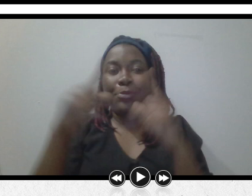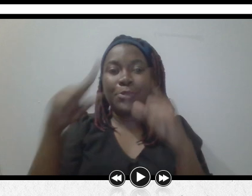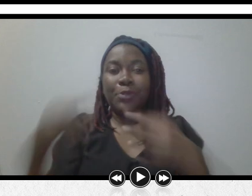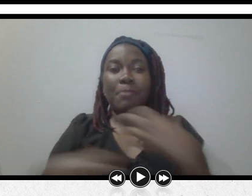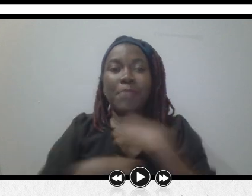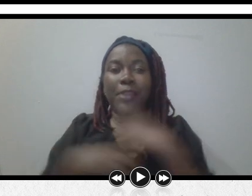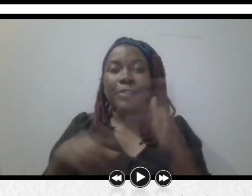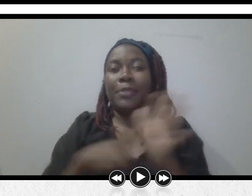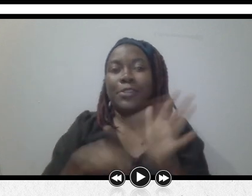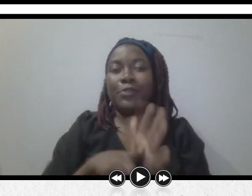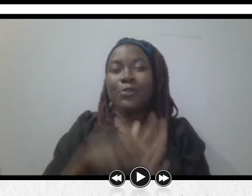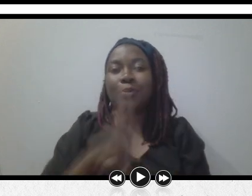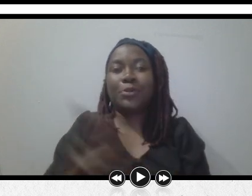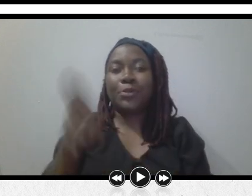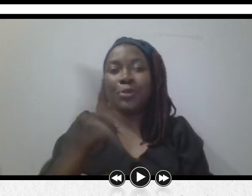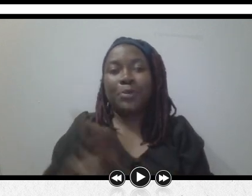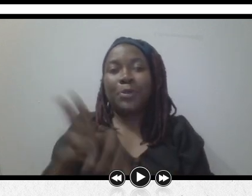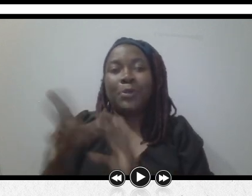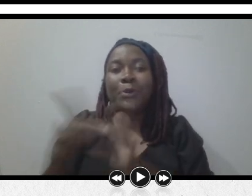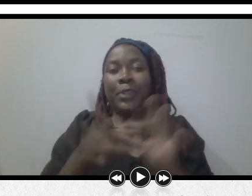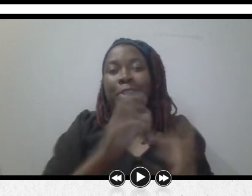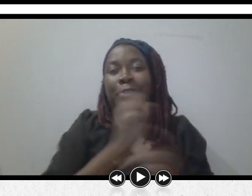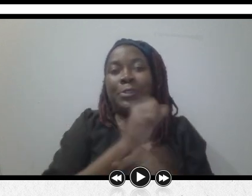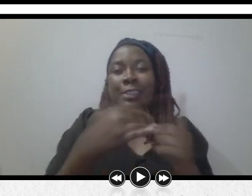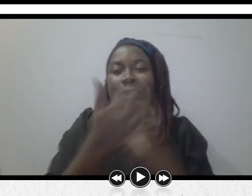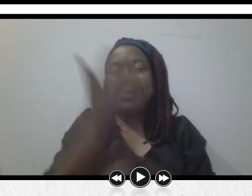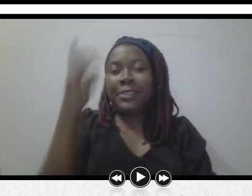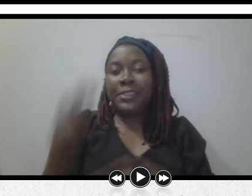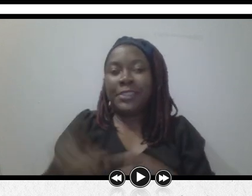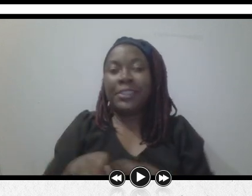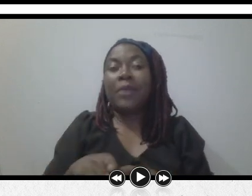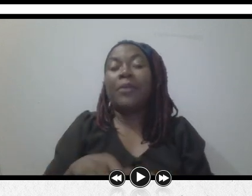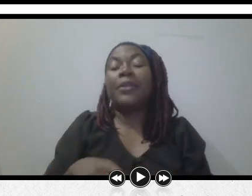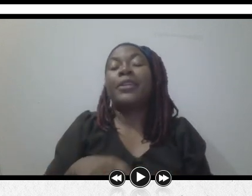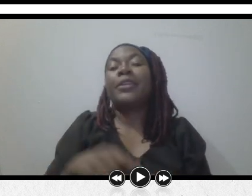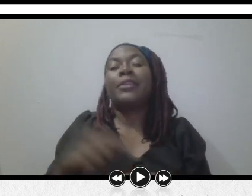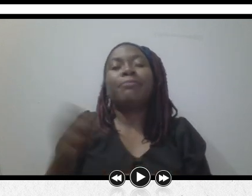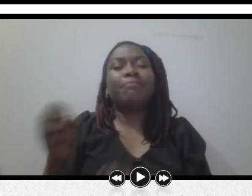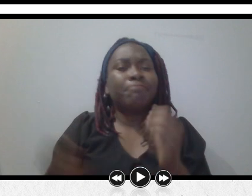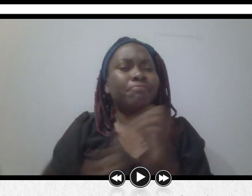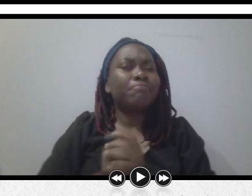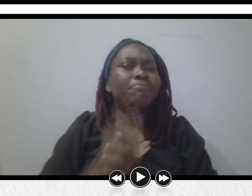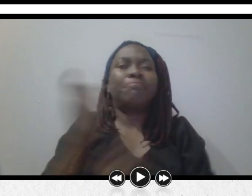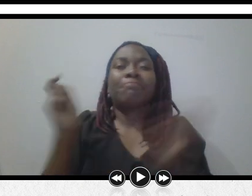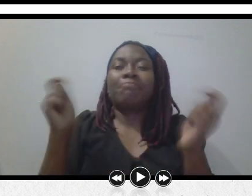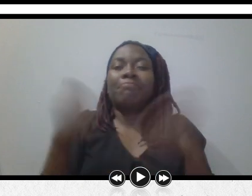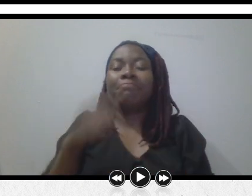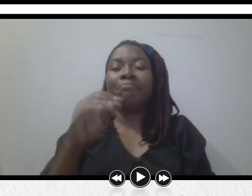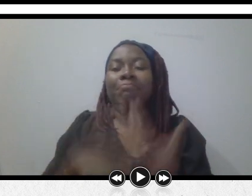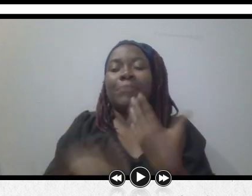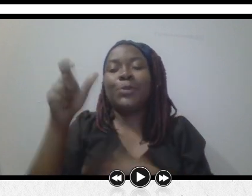economia circular, a sociedade diminui os impactos negativos do consumismo nos contextos social e ambiental. E